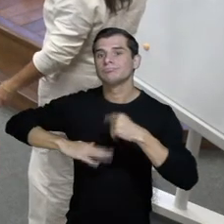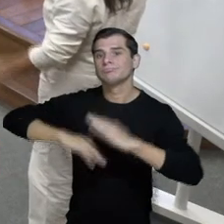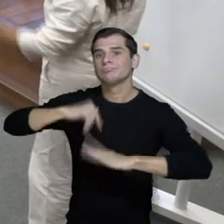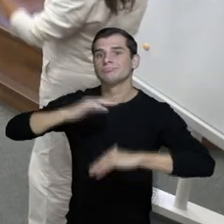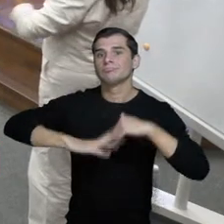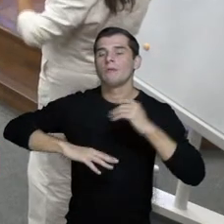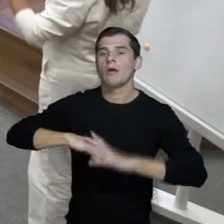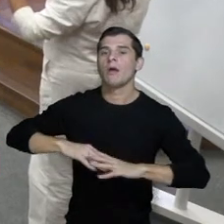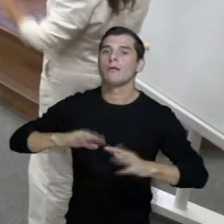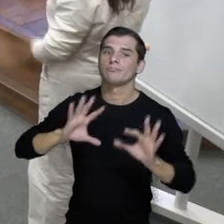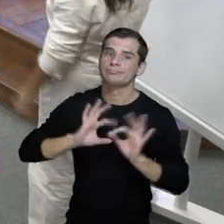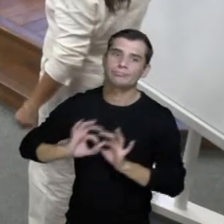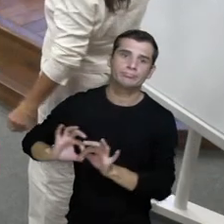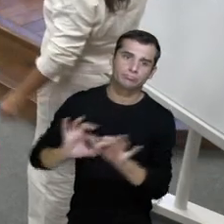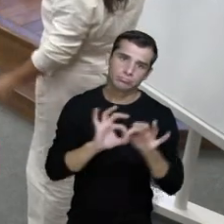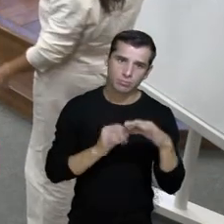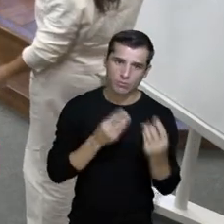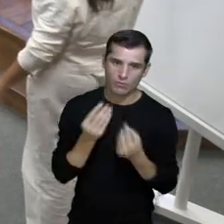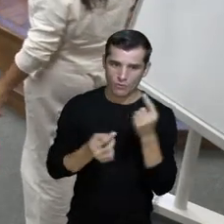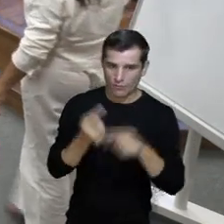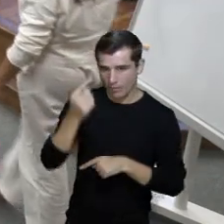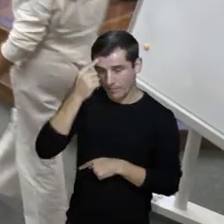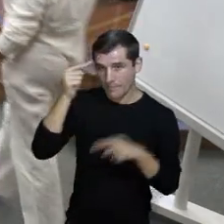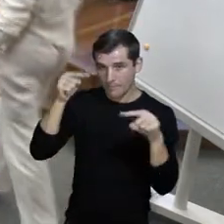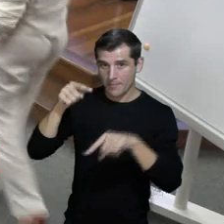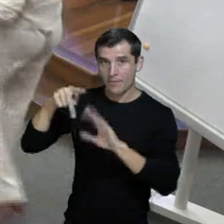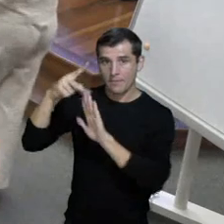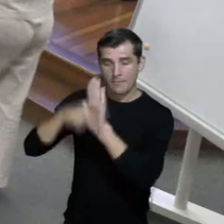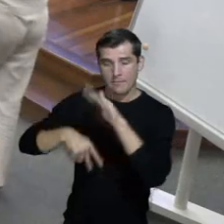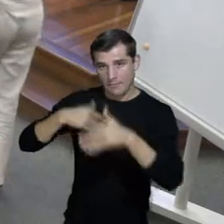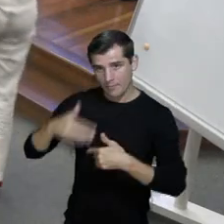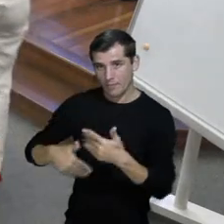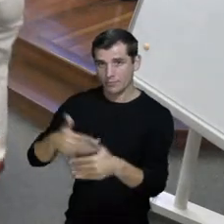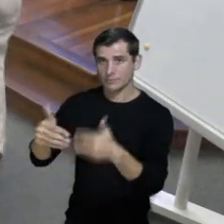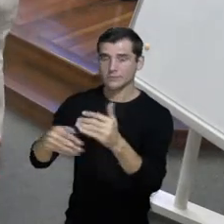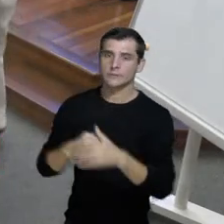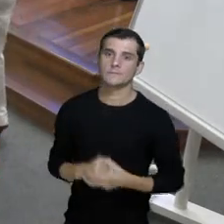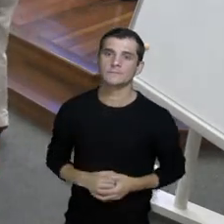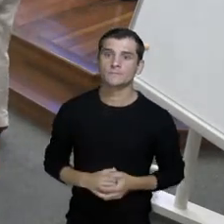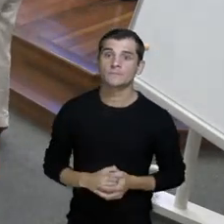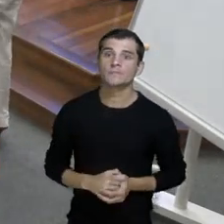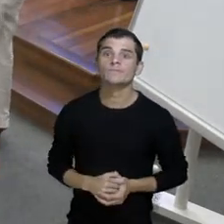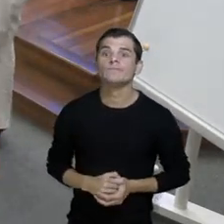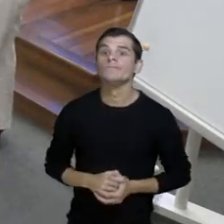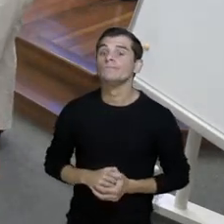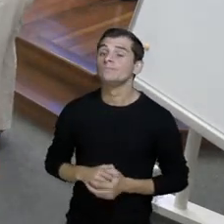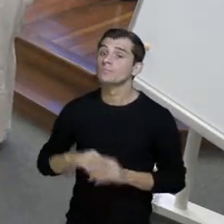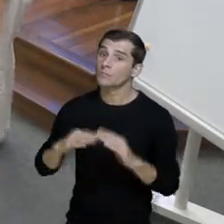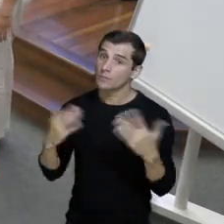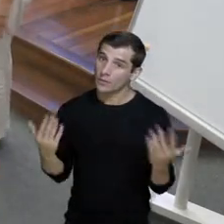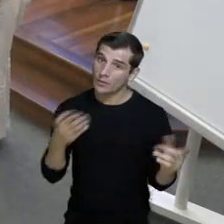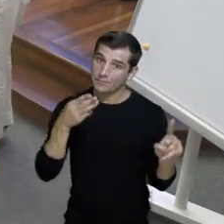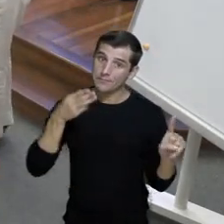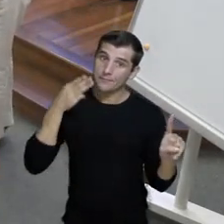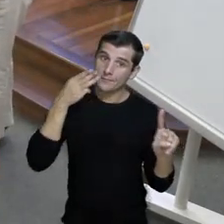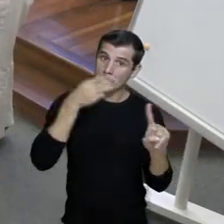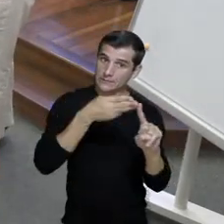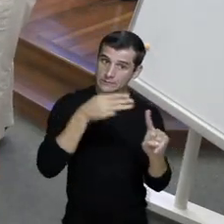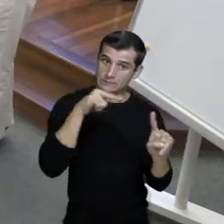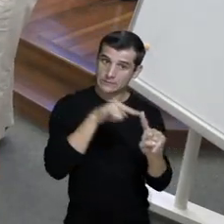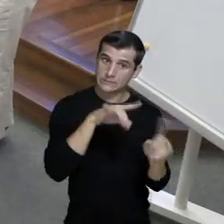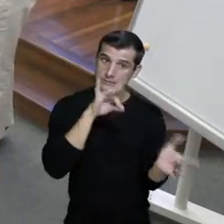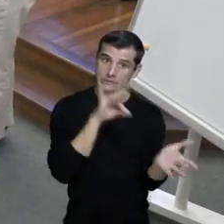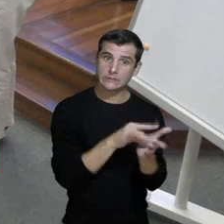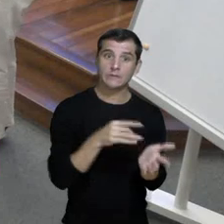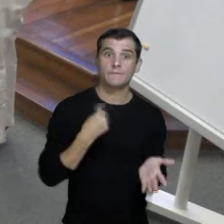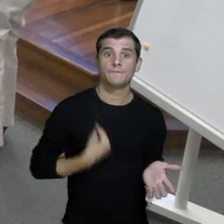Então como é que vai ser construído esse processo pode passar então a missão em Essência assim do programa que